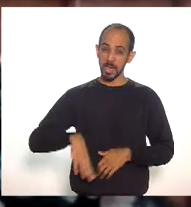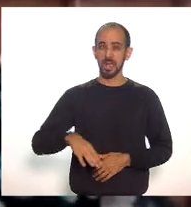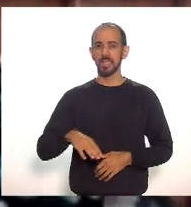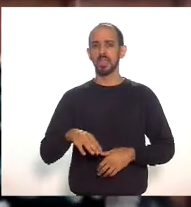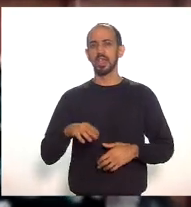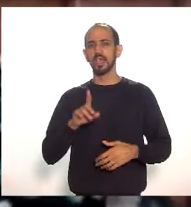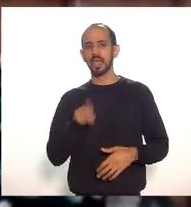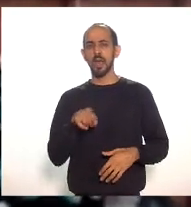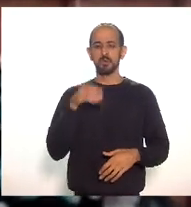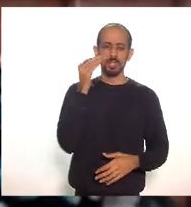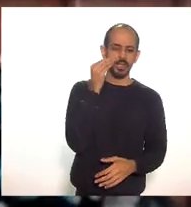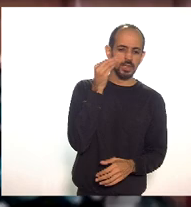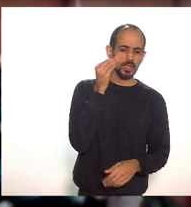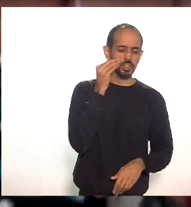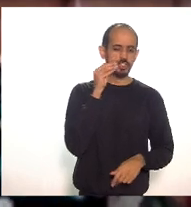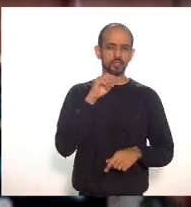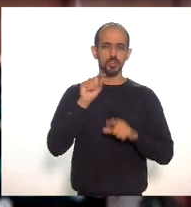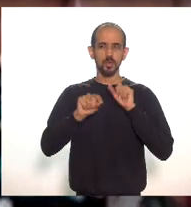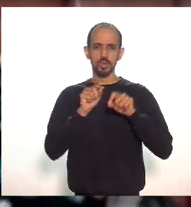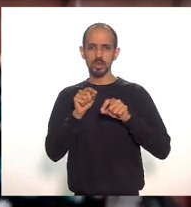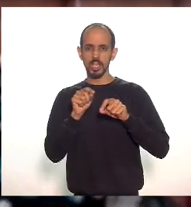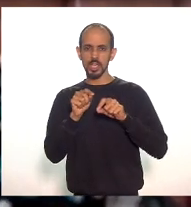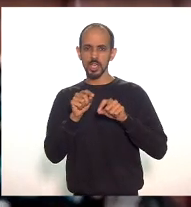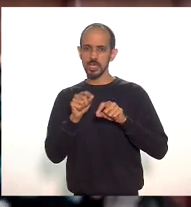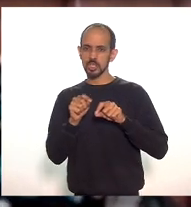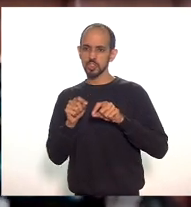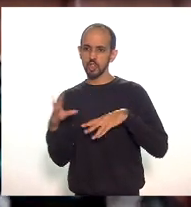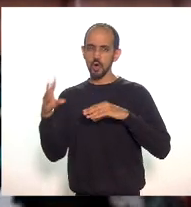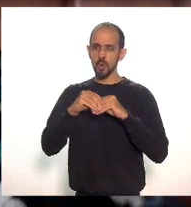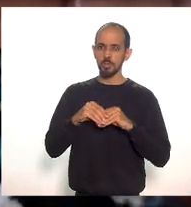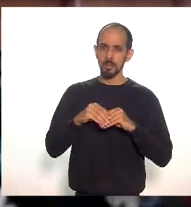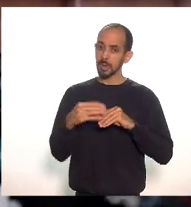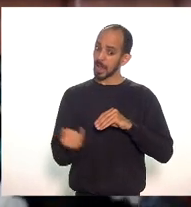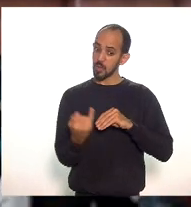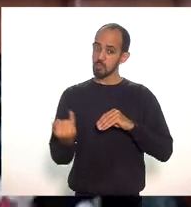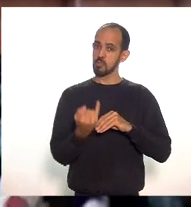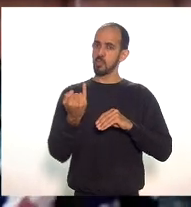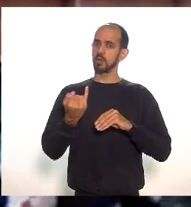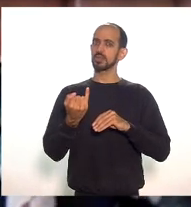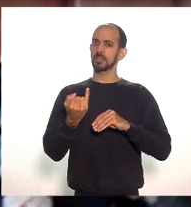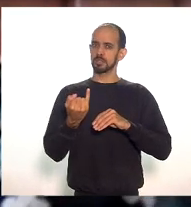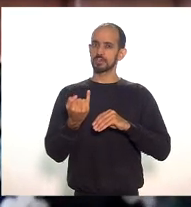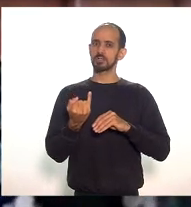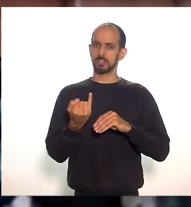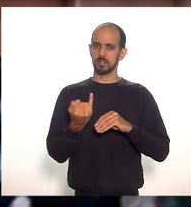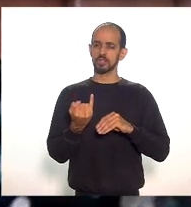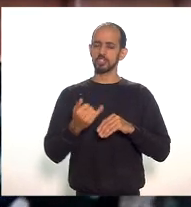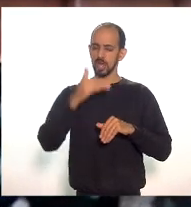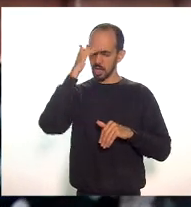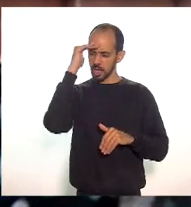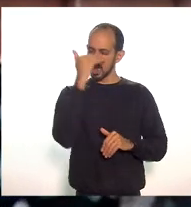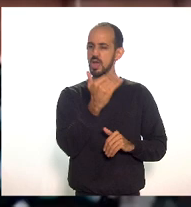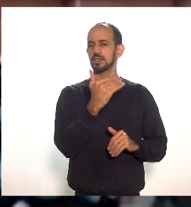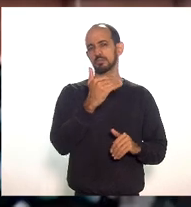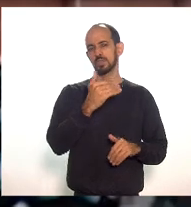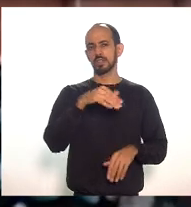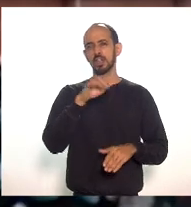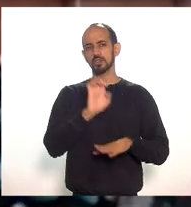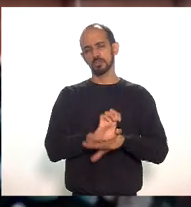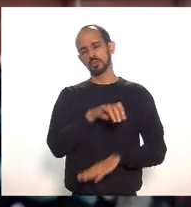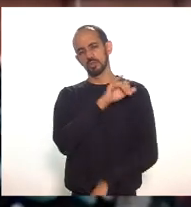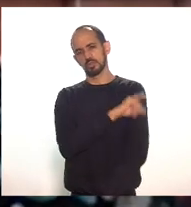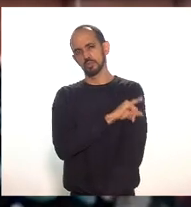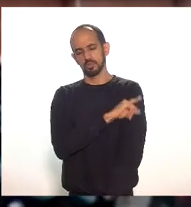de primeiro não é reforçar a importância de a respeitar o